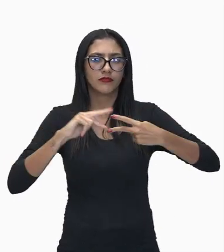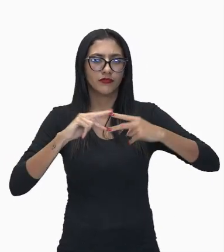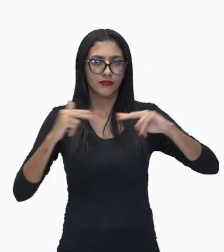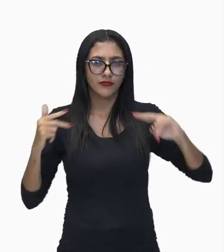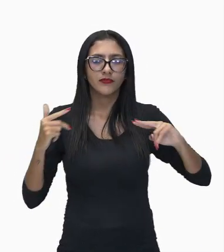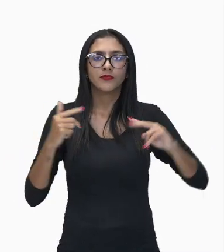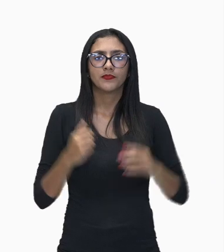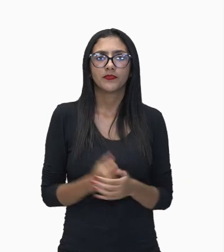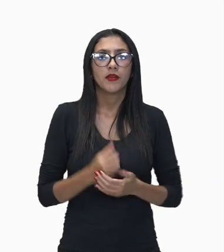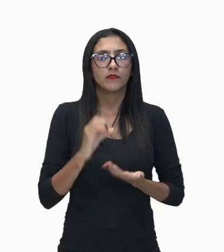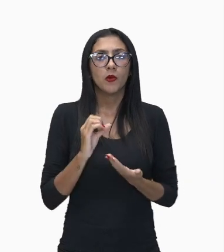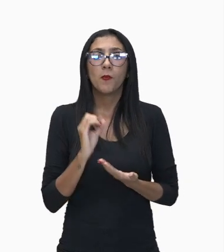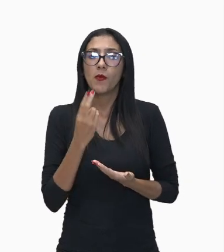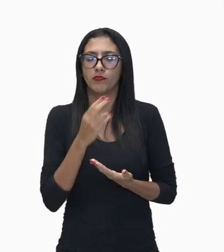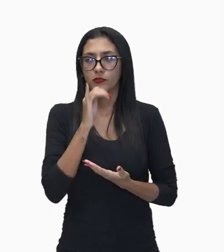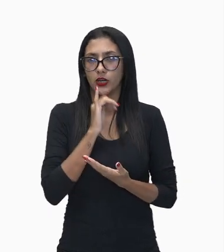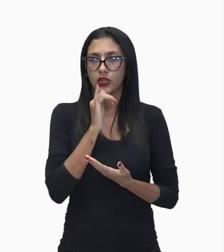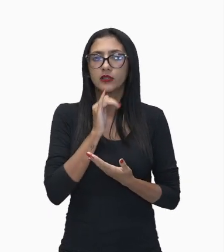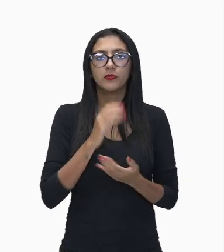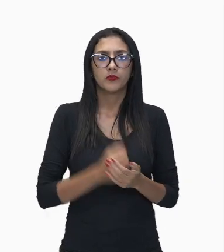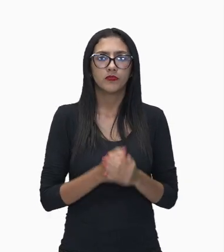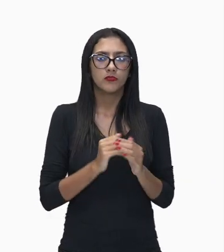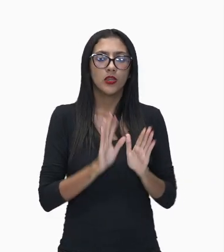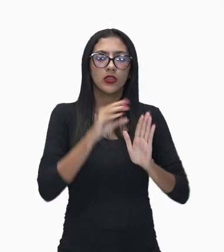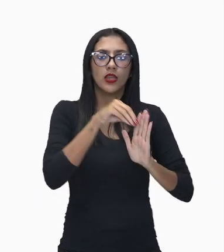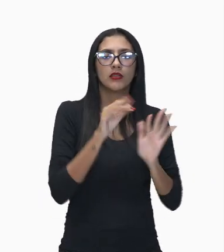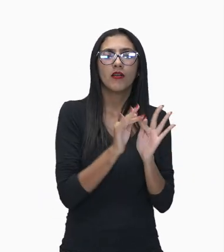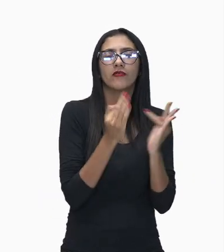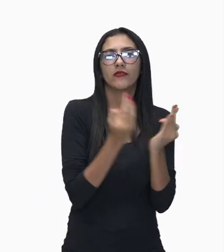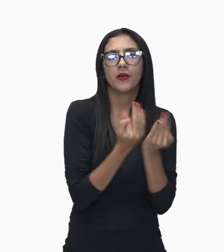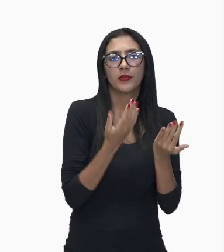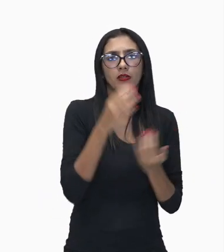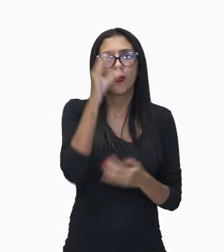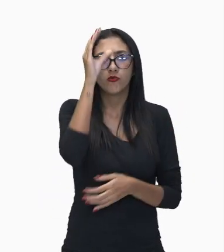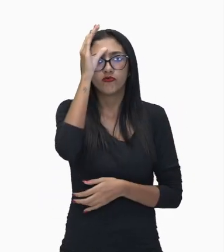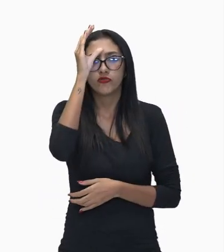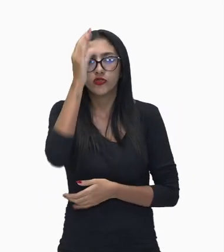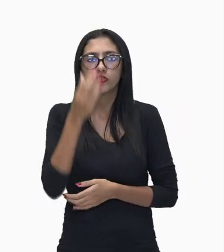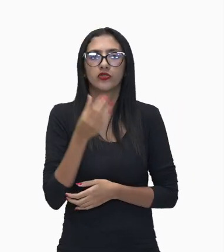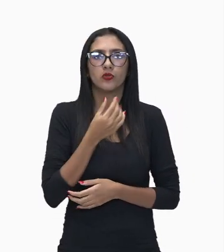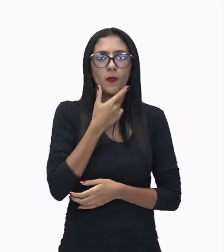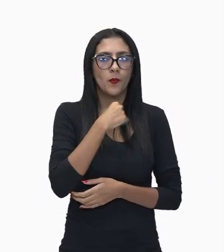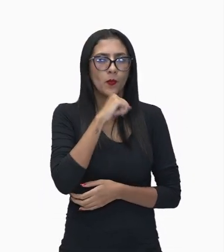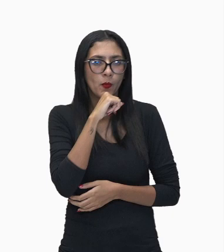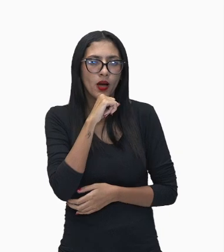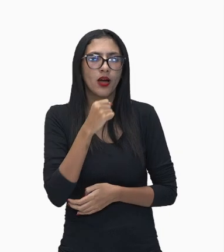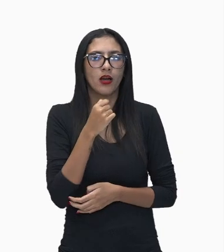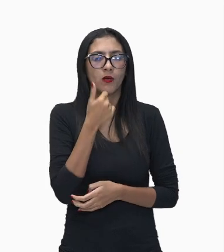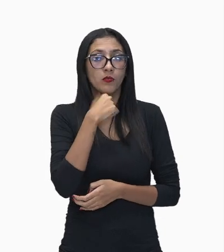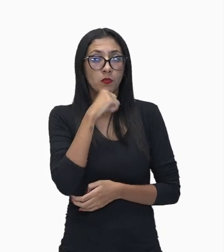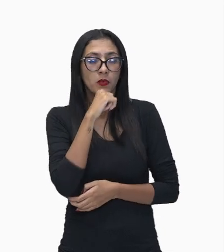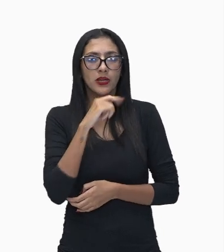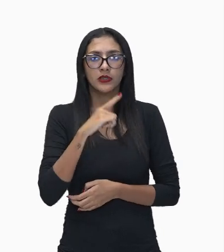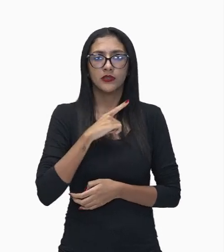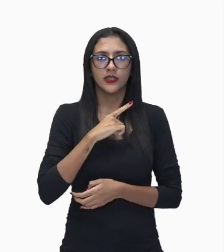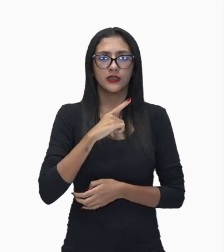uma pessoa que já teve na sua família um tio, uma mãe, um pai, que teve, por exemplo,